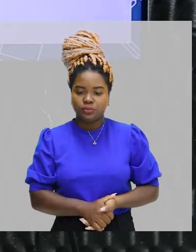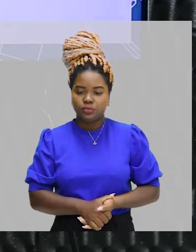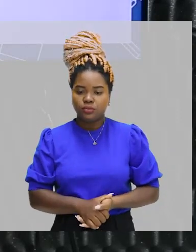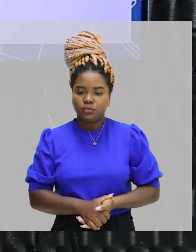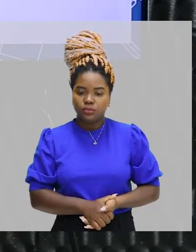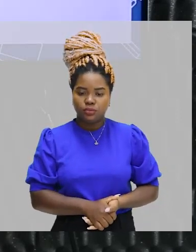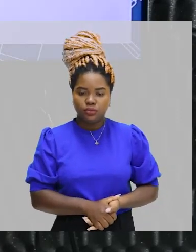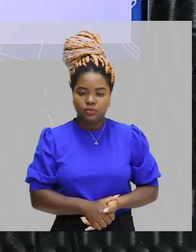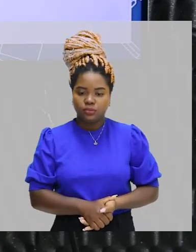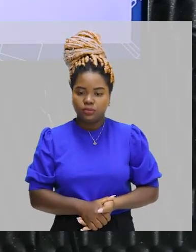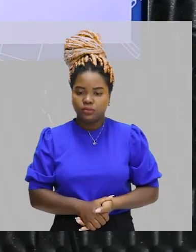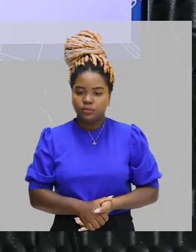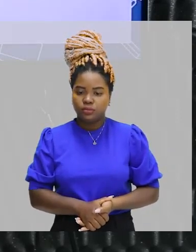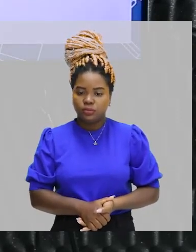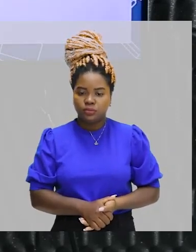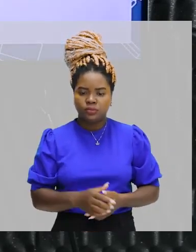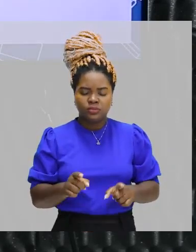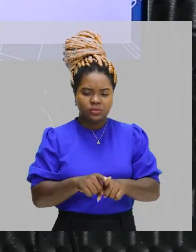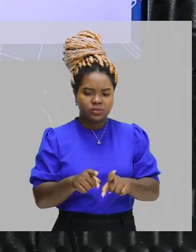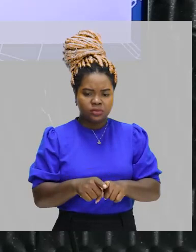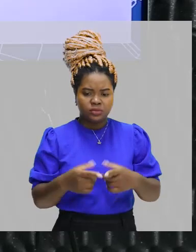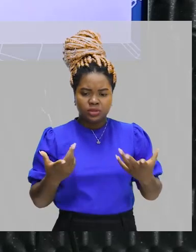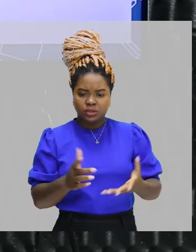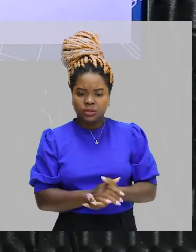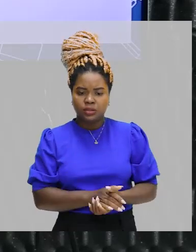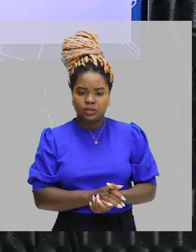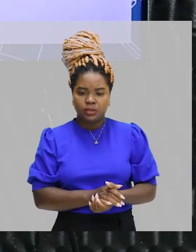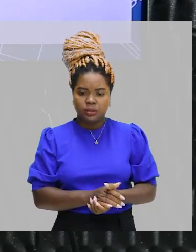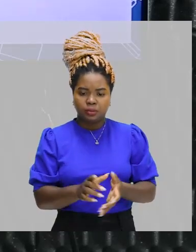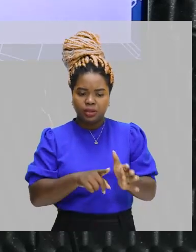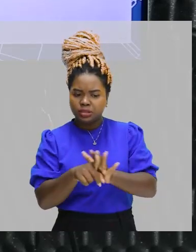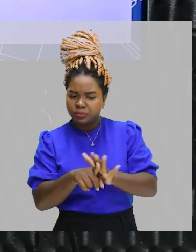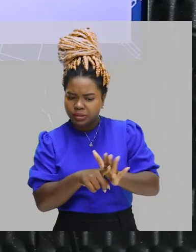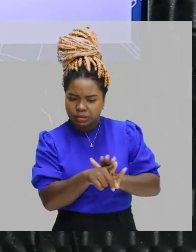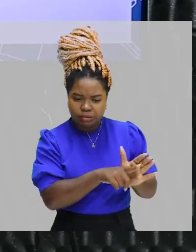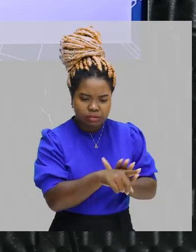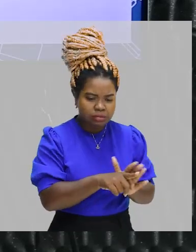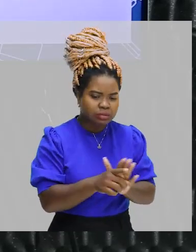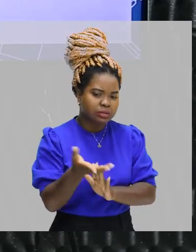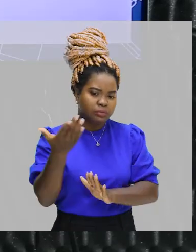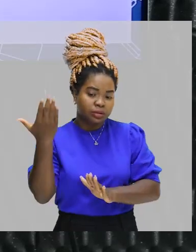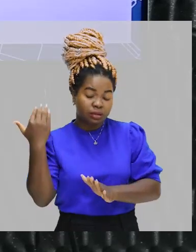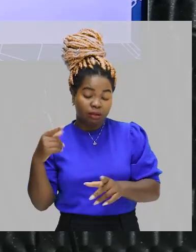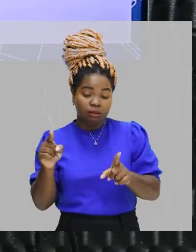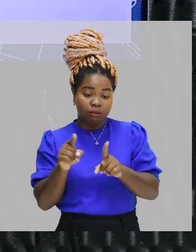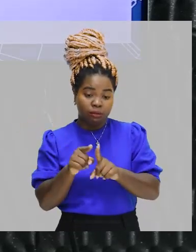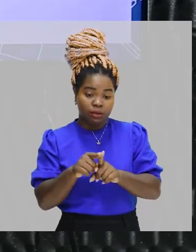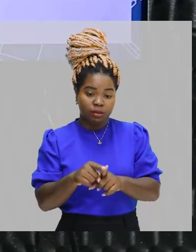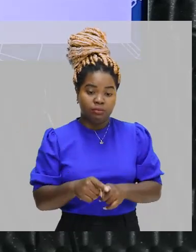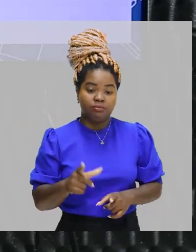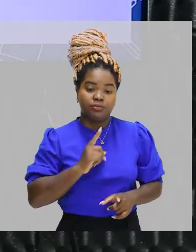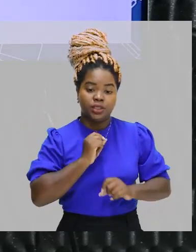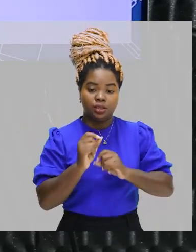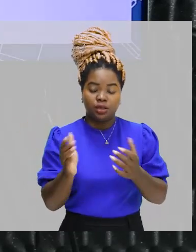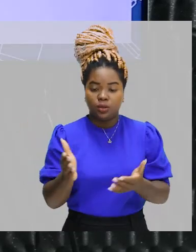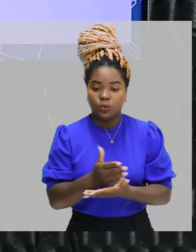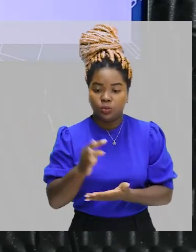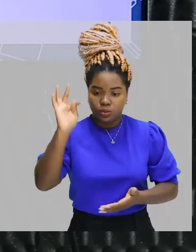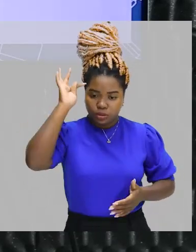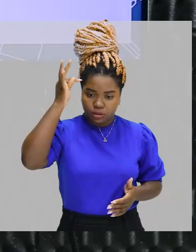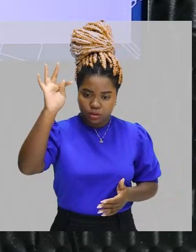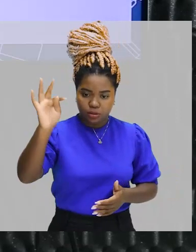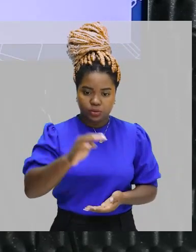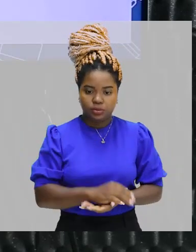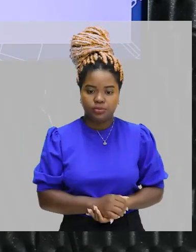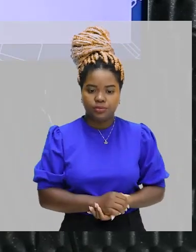E, né, dos próprios trabalhos anteriores, das observações anteriores, tá ok? Então, existem aí algumas teorias de alguns